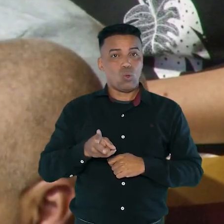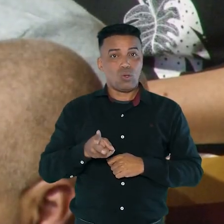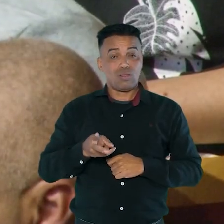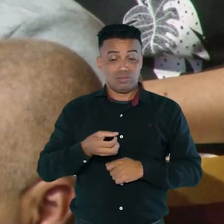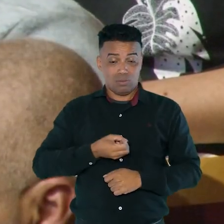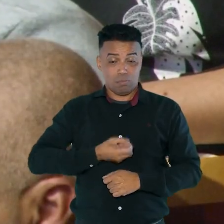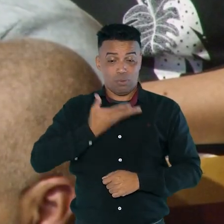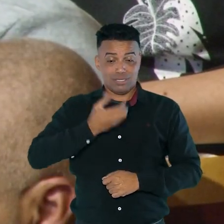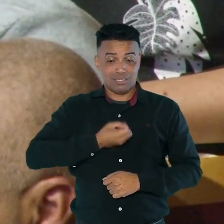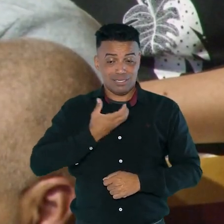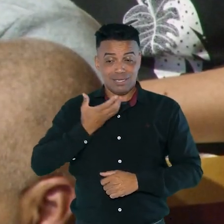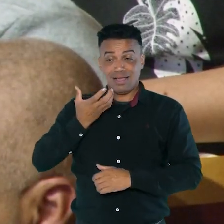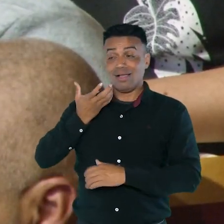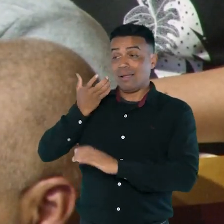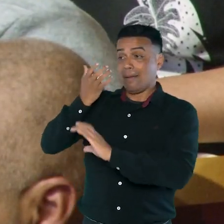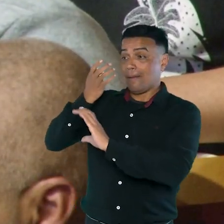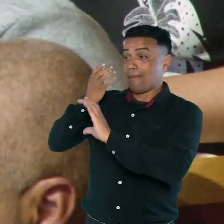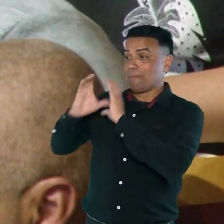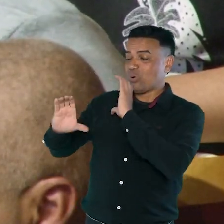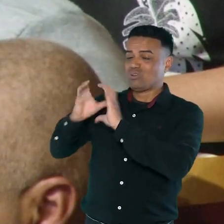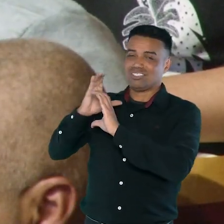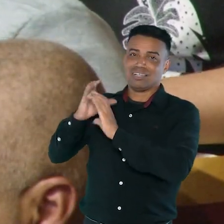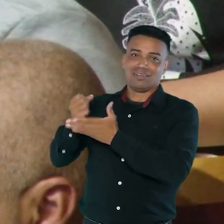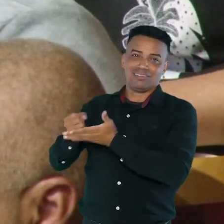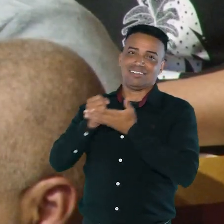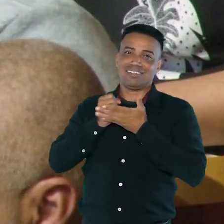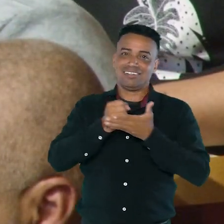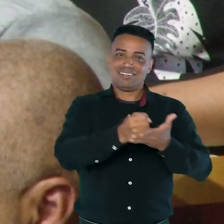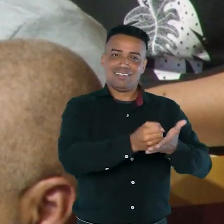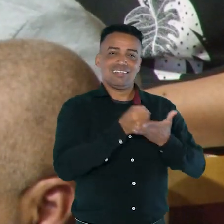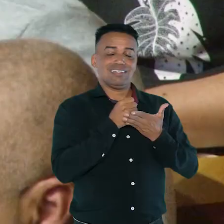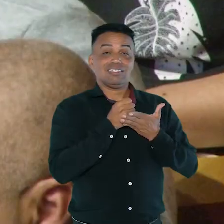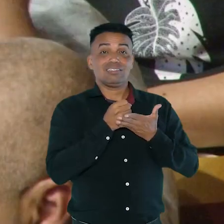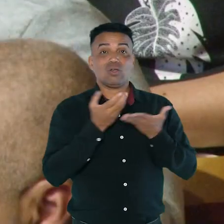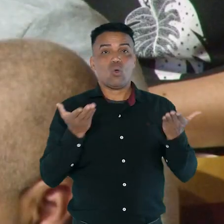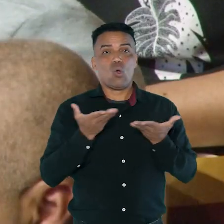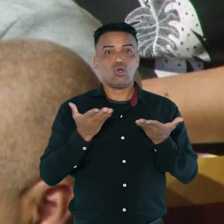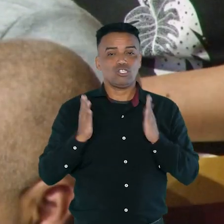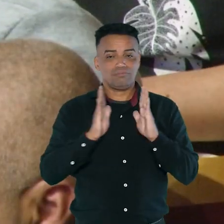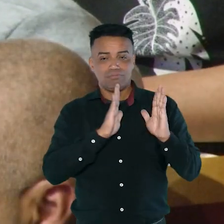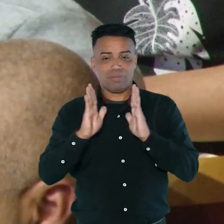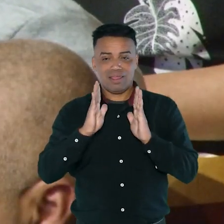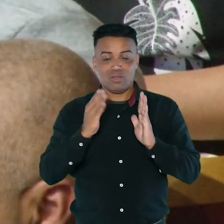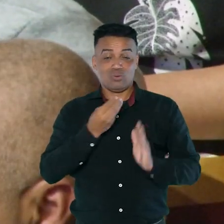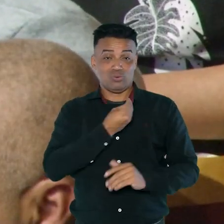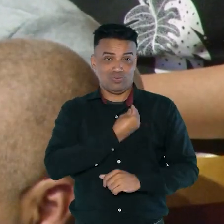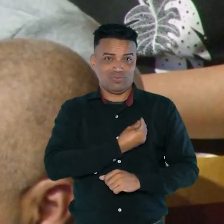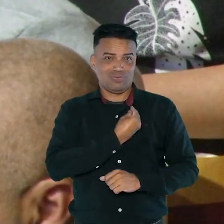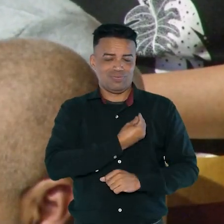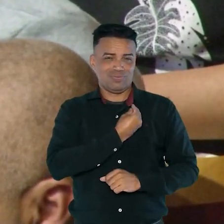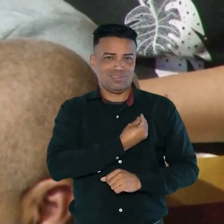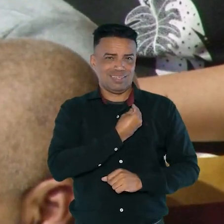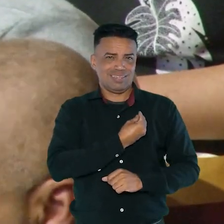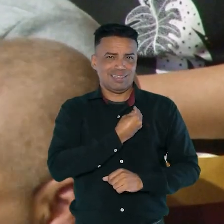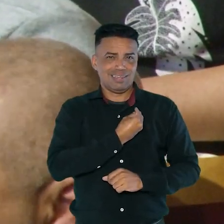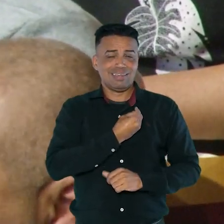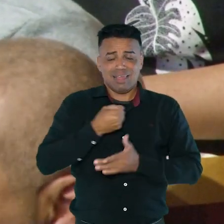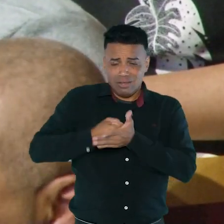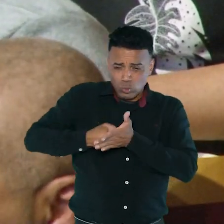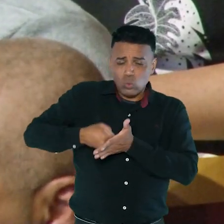música. Então, hoje, eu estou numa fase, né, da guerra, que é uma